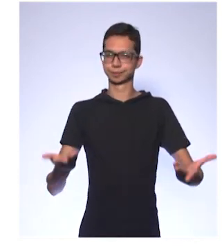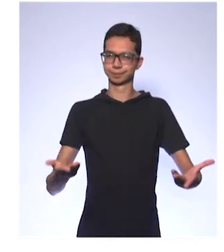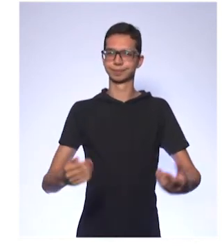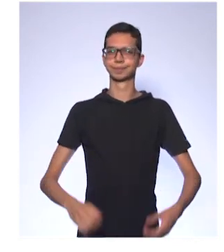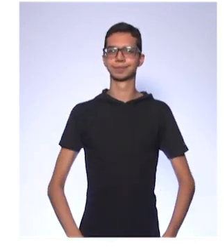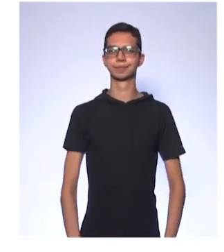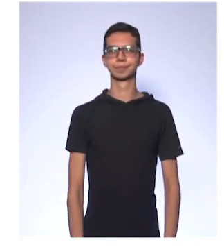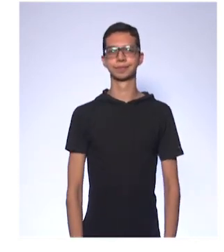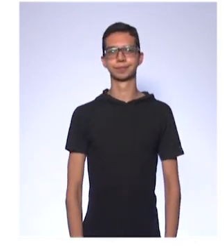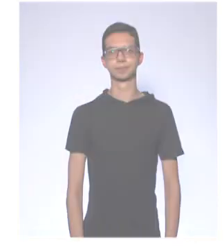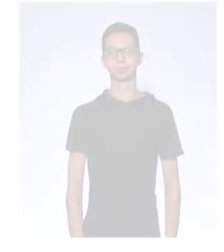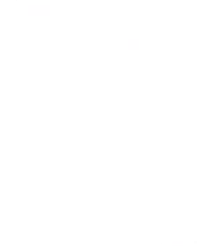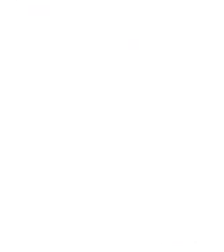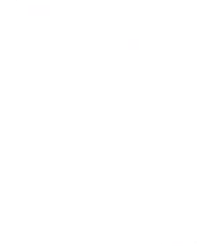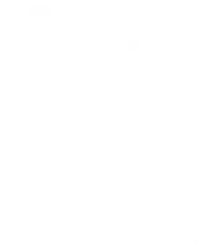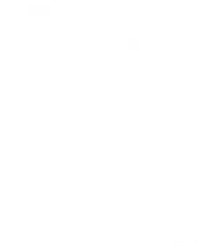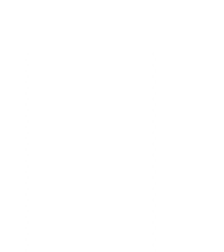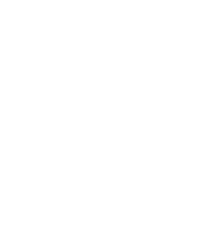vocês.